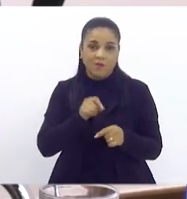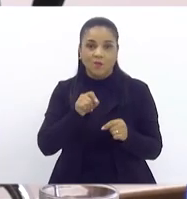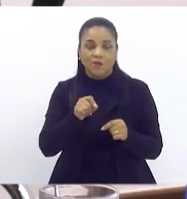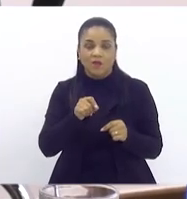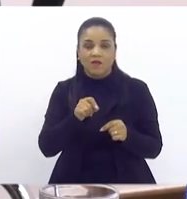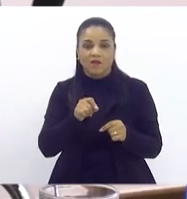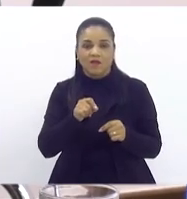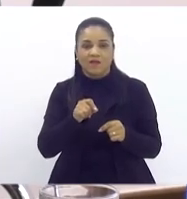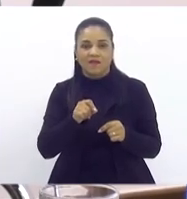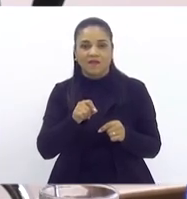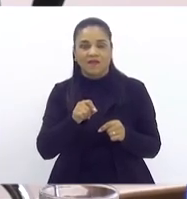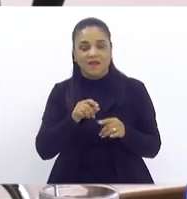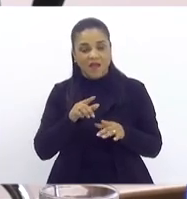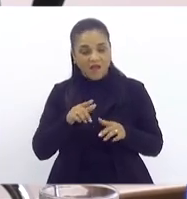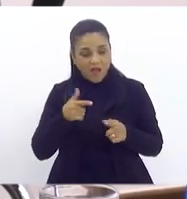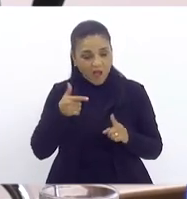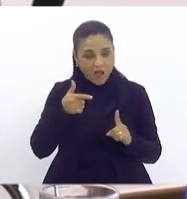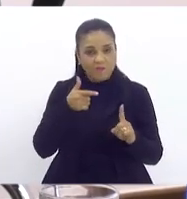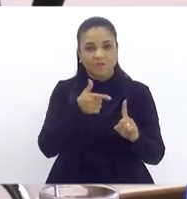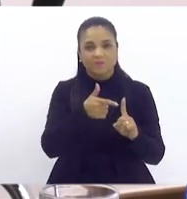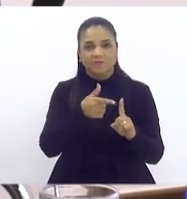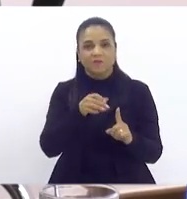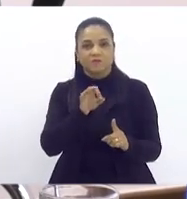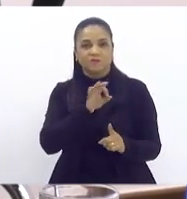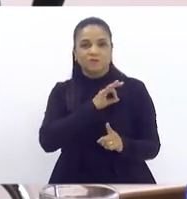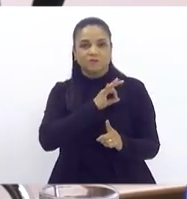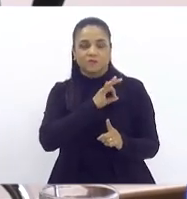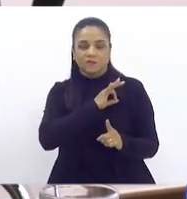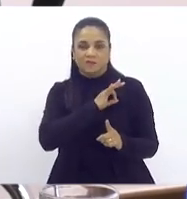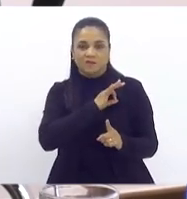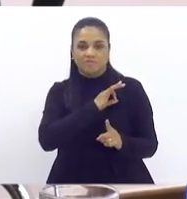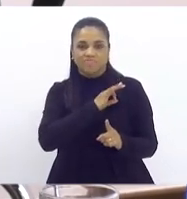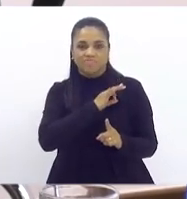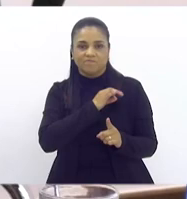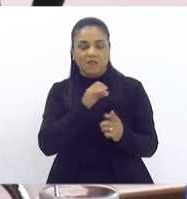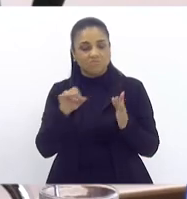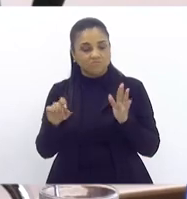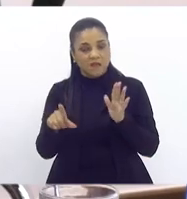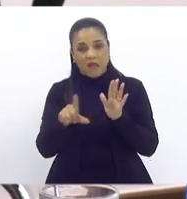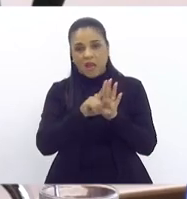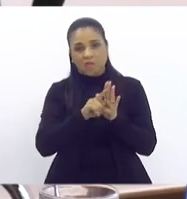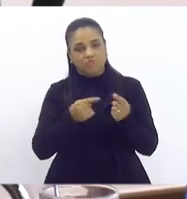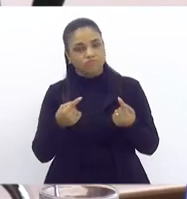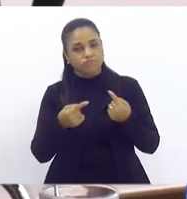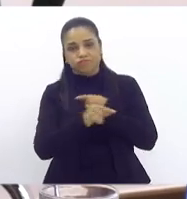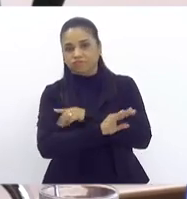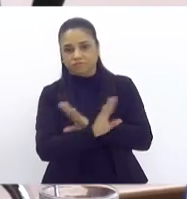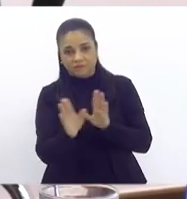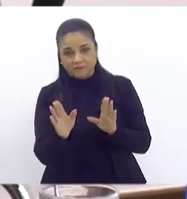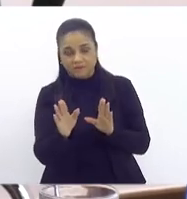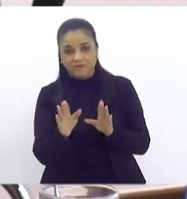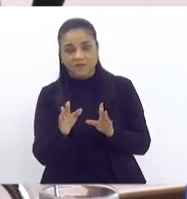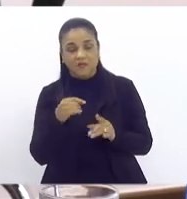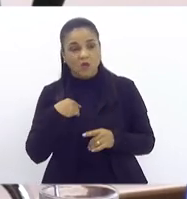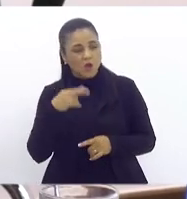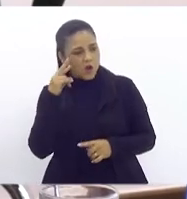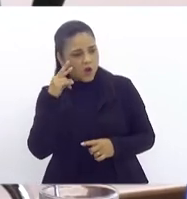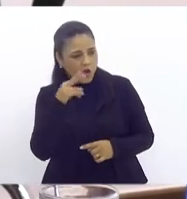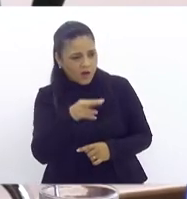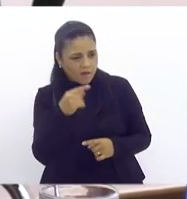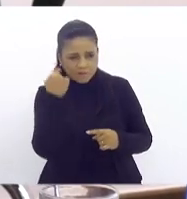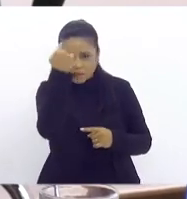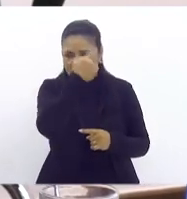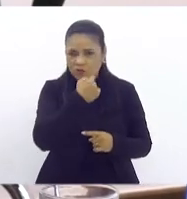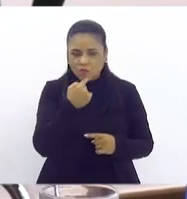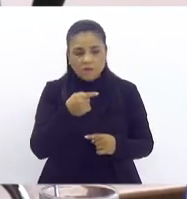abordagens policiais absolutamente Ilegais porque não tem previsão para você olhar para uma cara de uma pessoa e abordá-la na